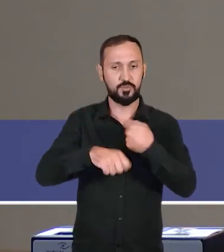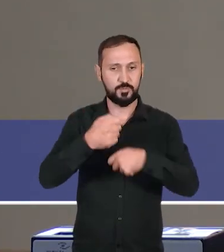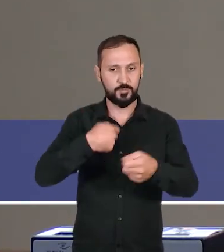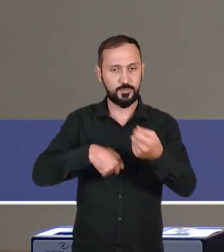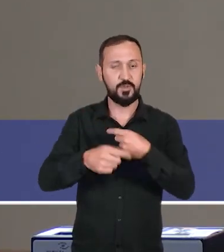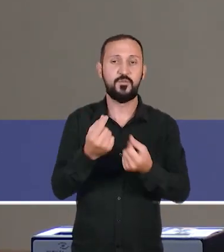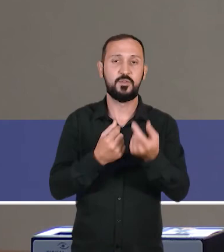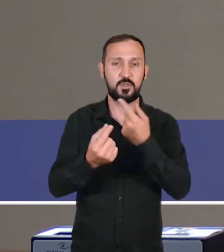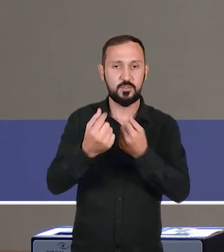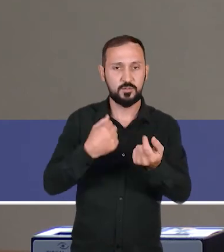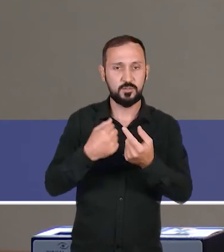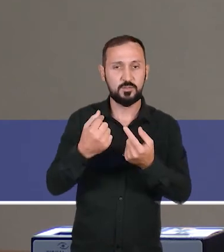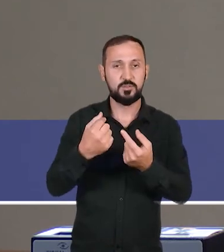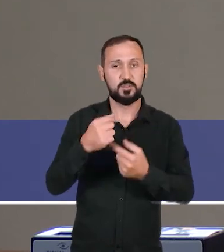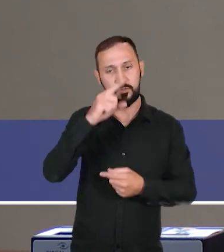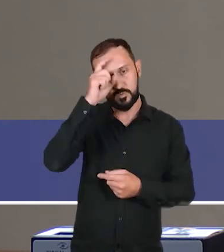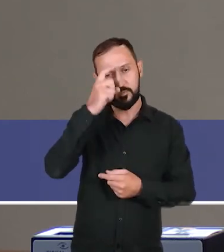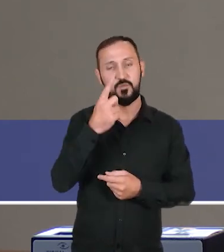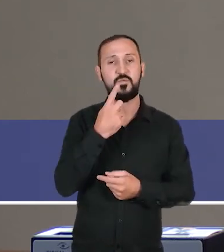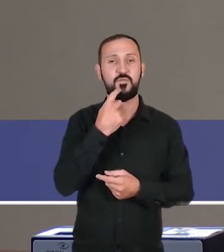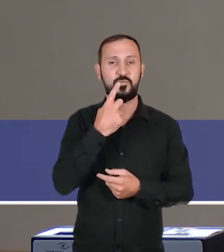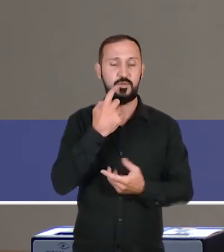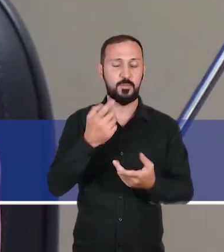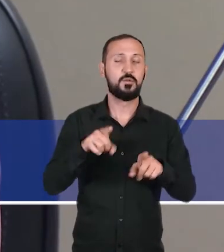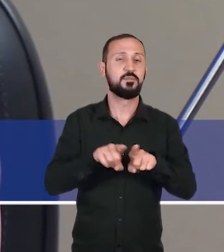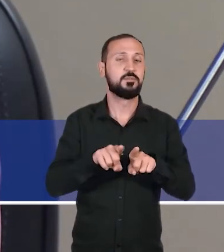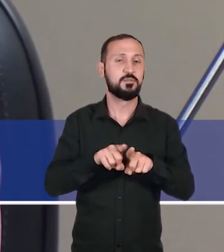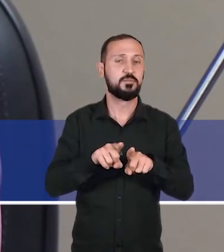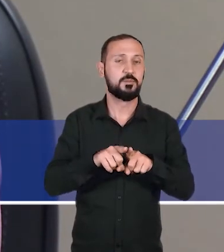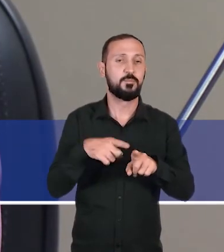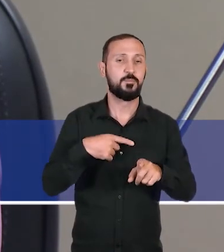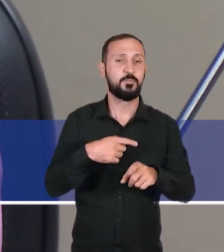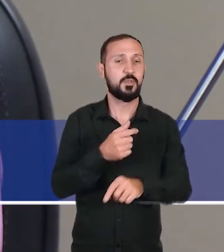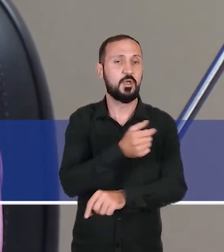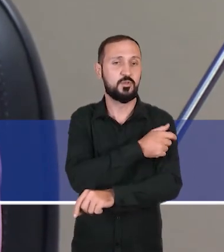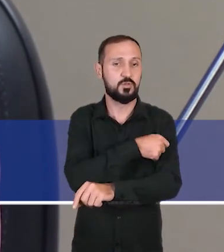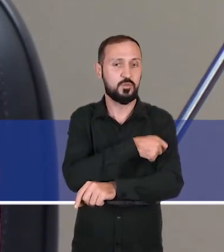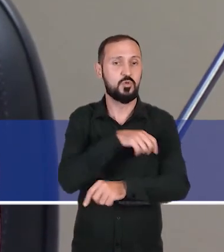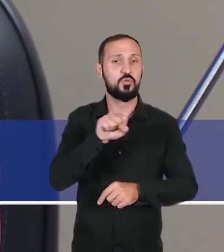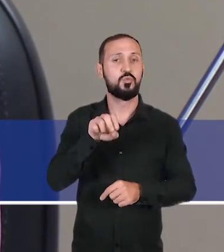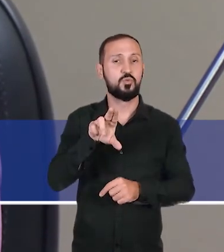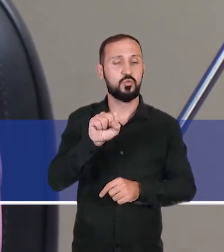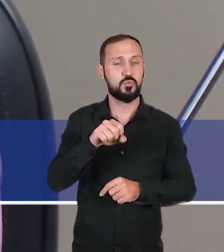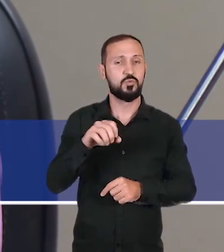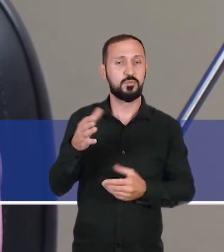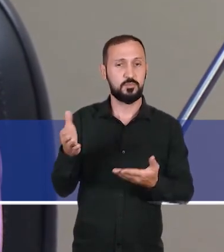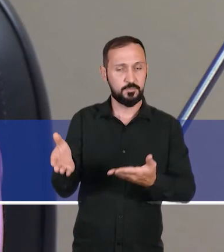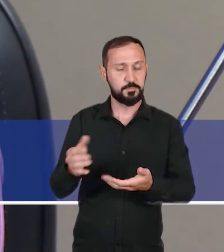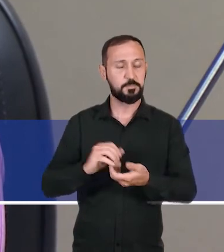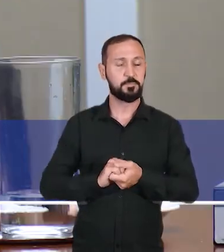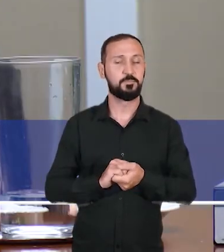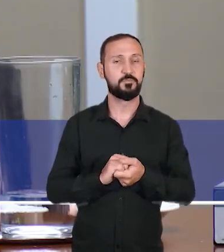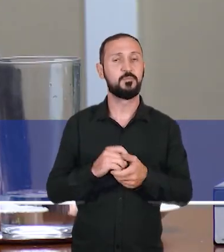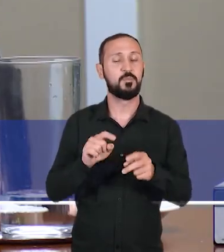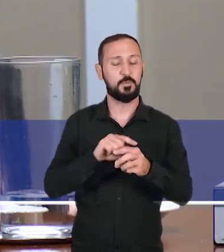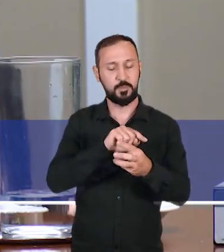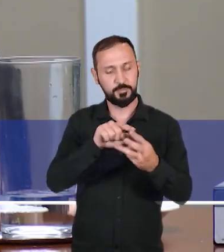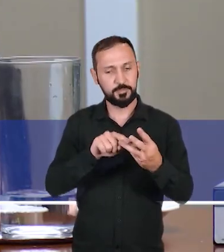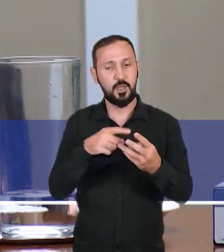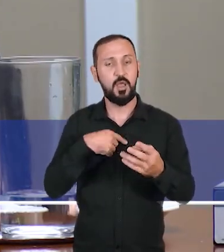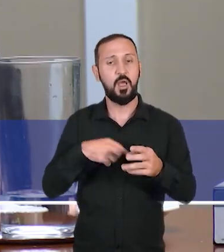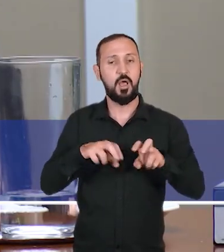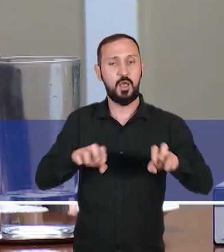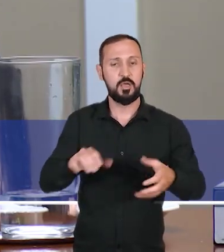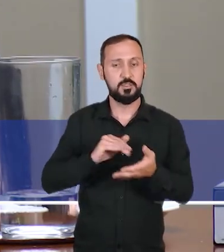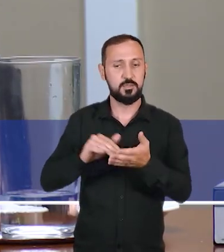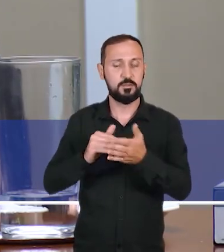e financeiro do Hospital Regional, Héder Batista, e pela diretora de controle do SUS no estado, Denise Lucena. Além deles,